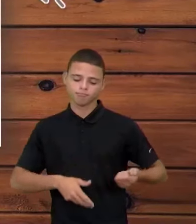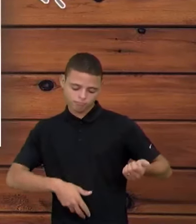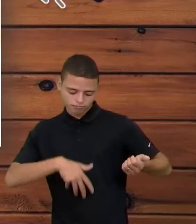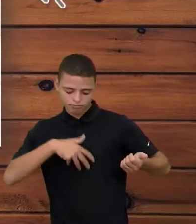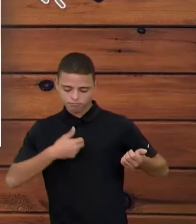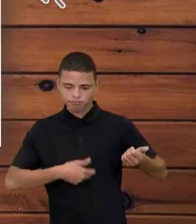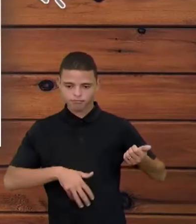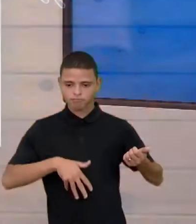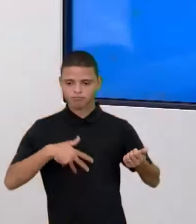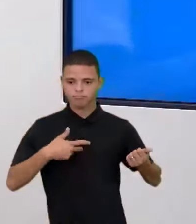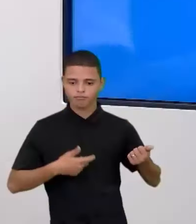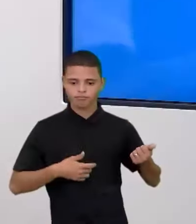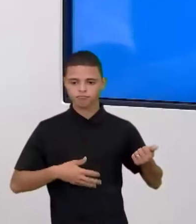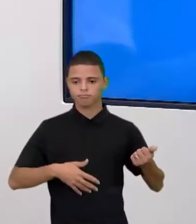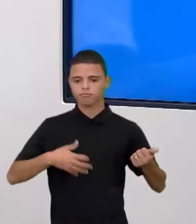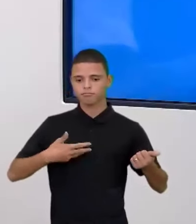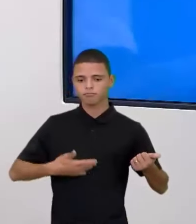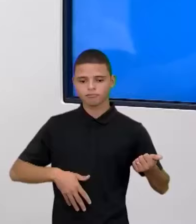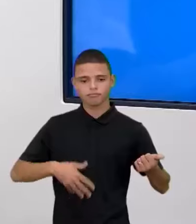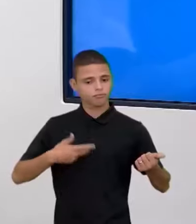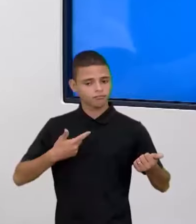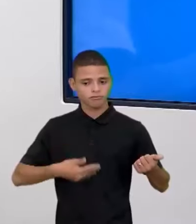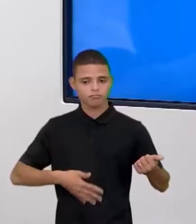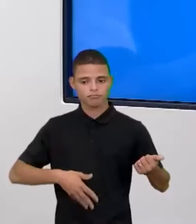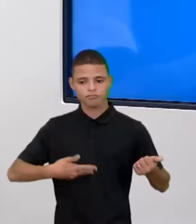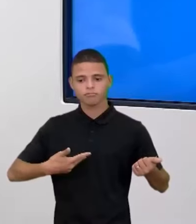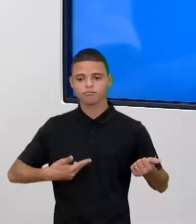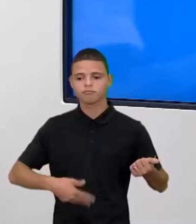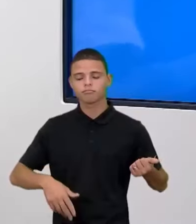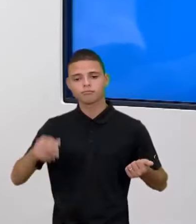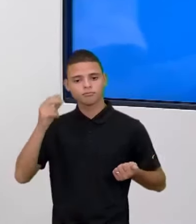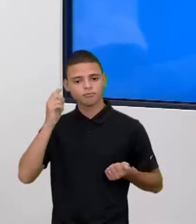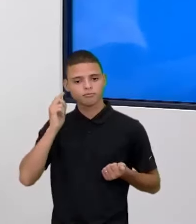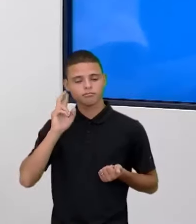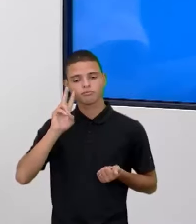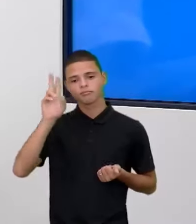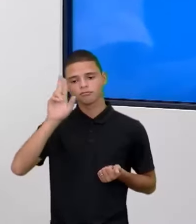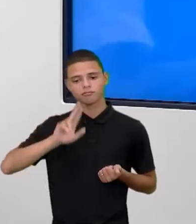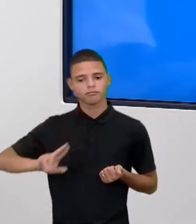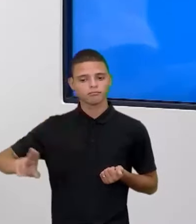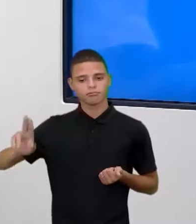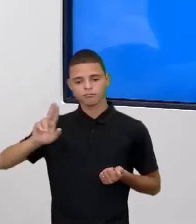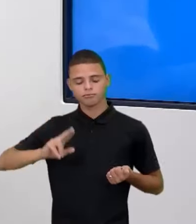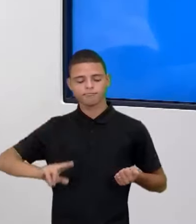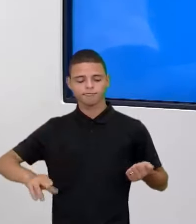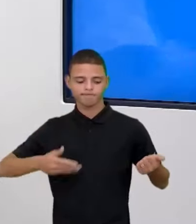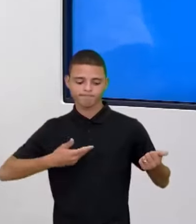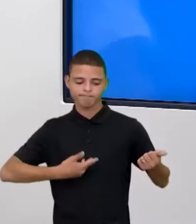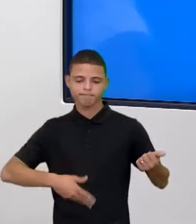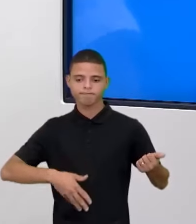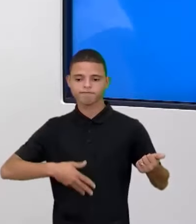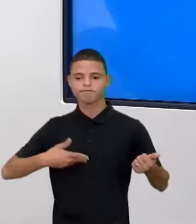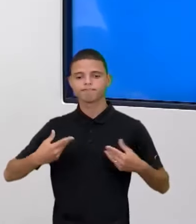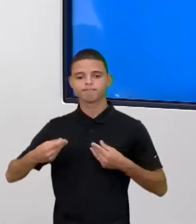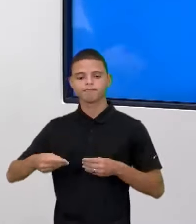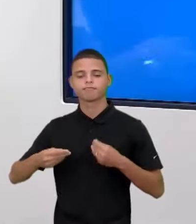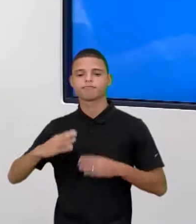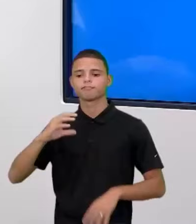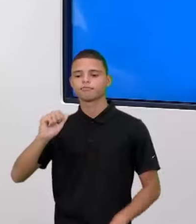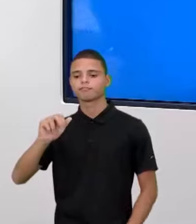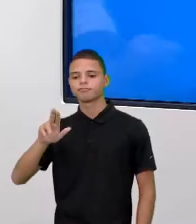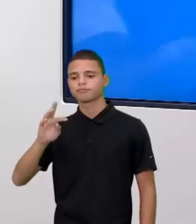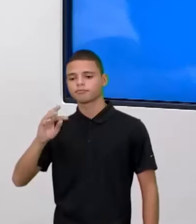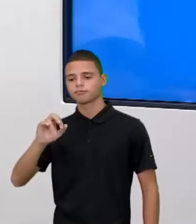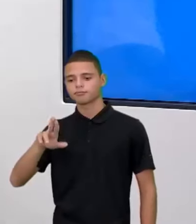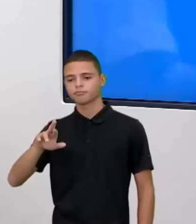você vai usando a mão, vai abrindo a palma, assim, os dedos, e vai fazendo um movimento meio assim, ó. E o country, você